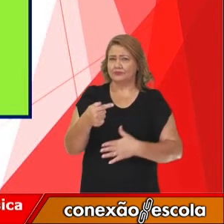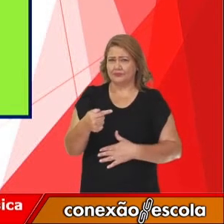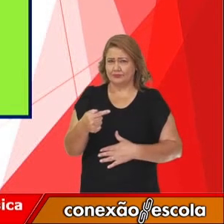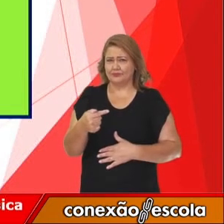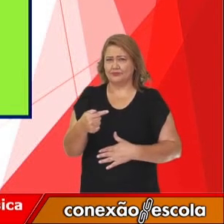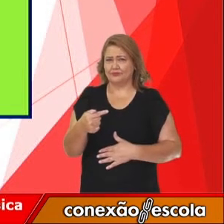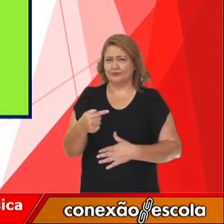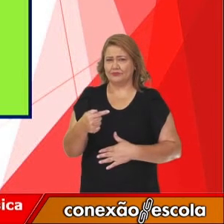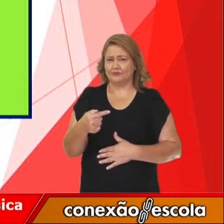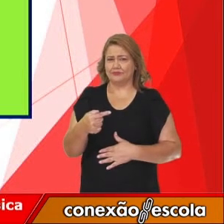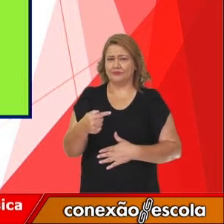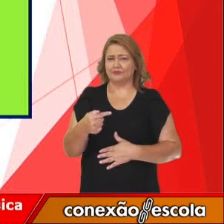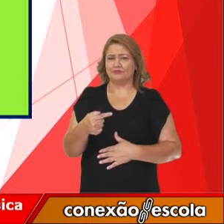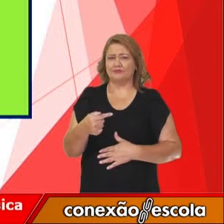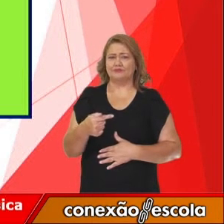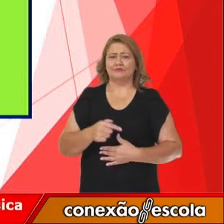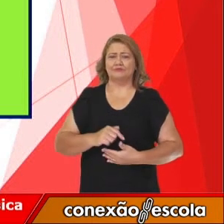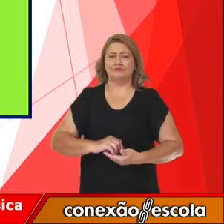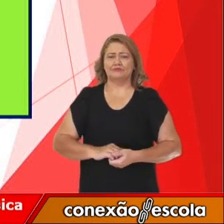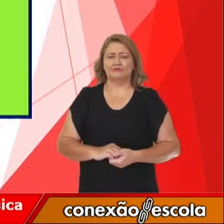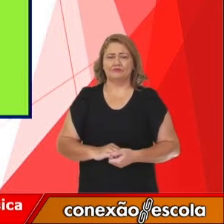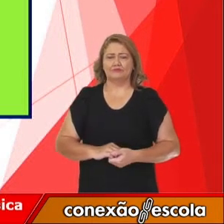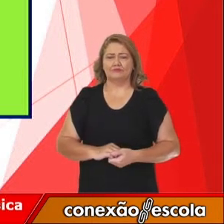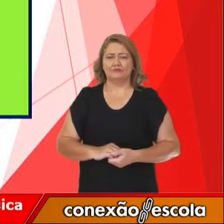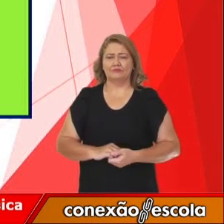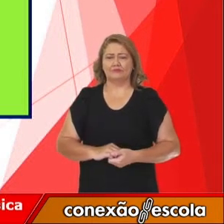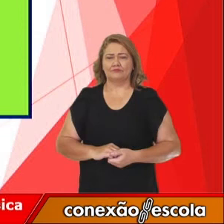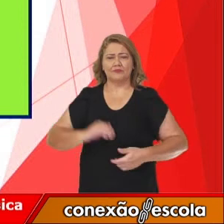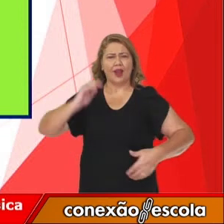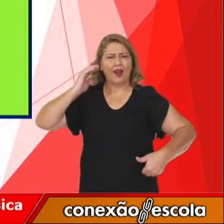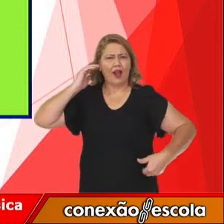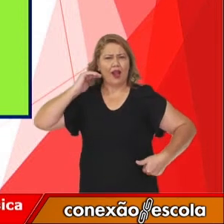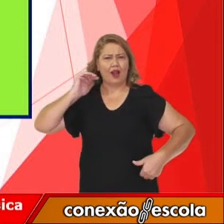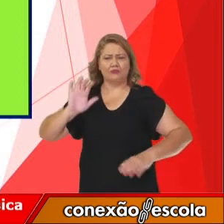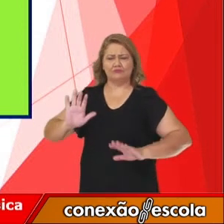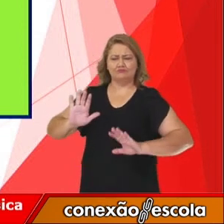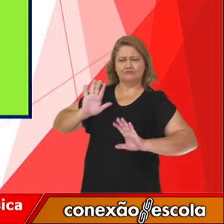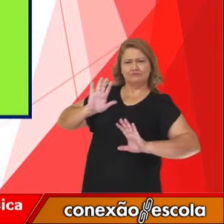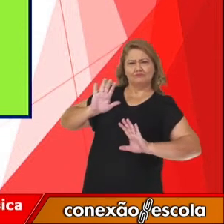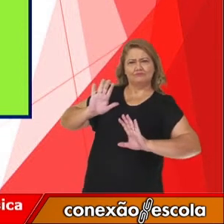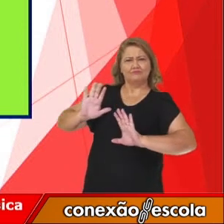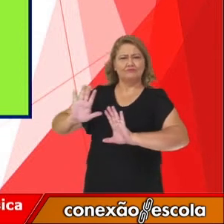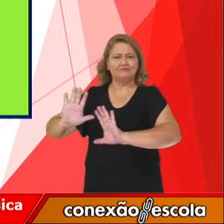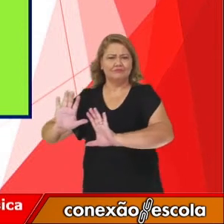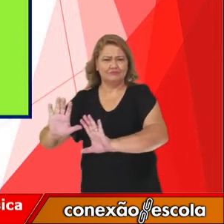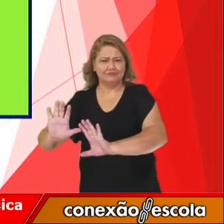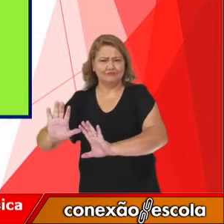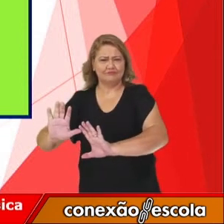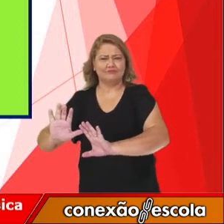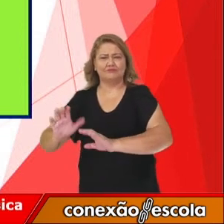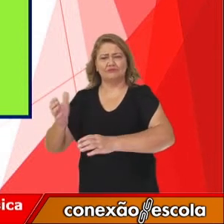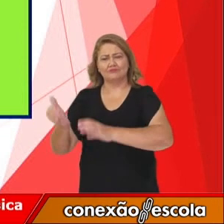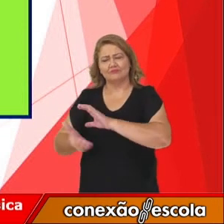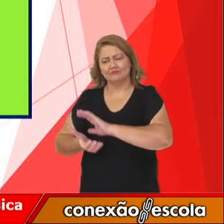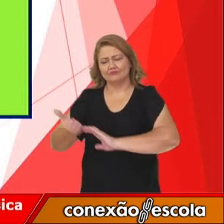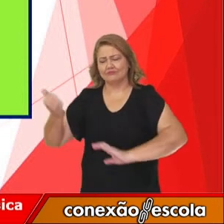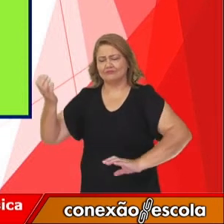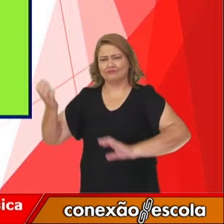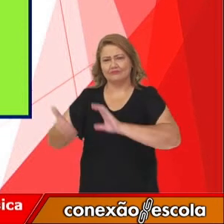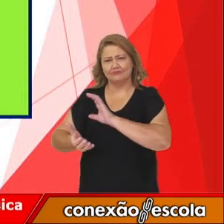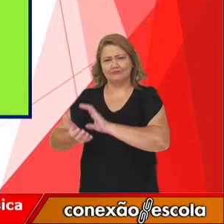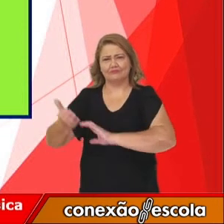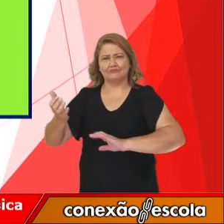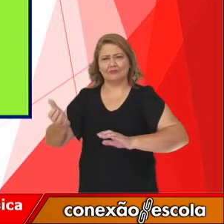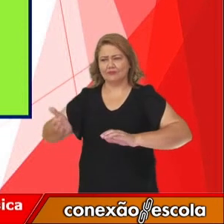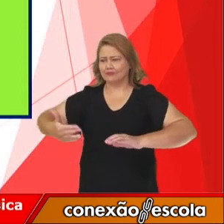recuar e repelir um macaco analisar crina do cavalo garça branca abrindo